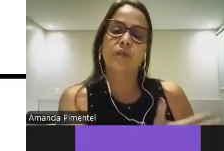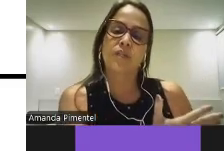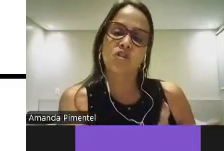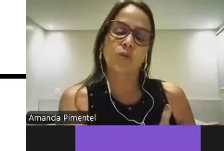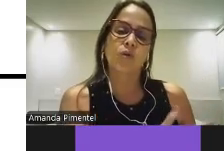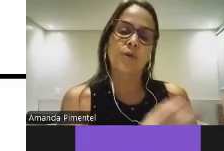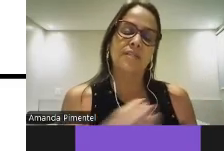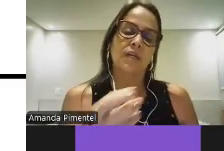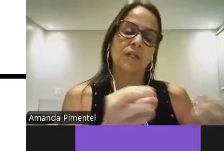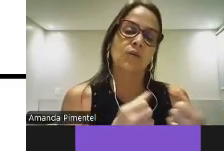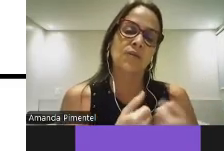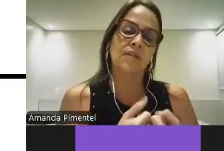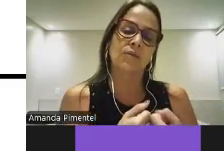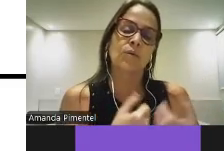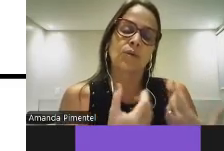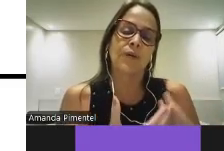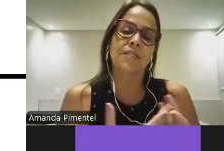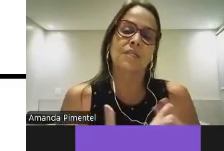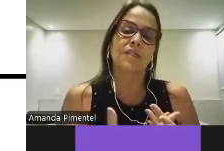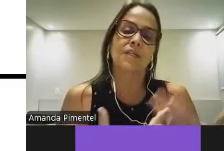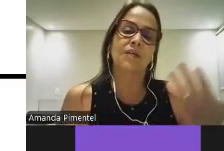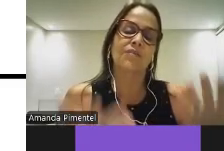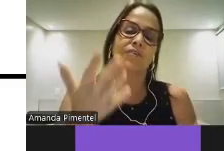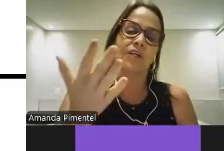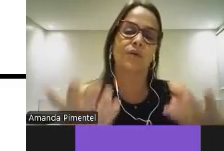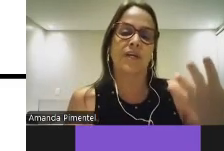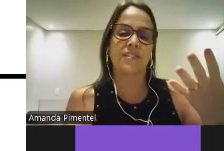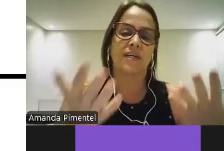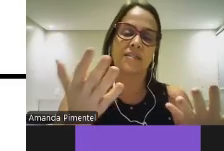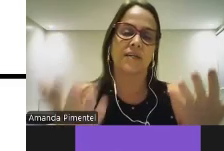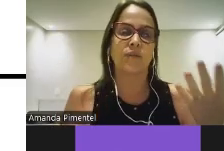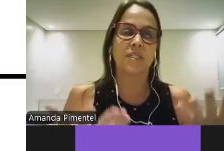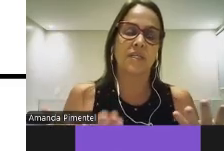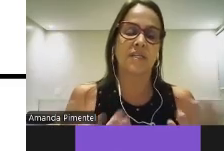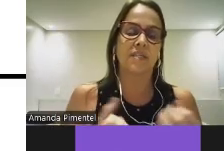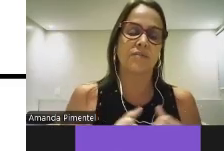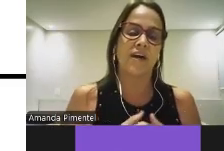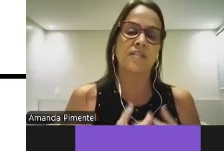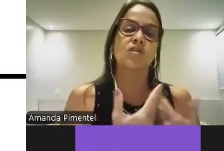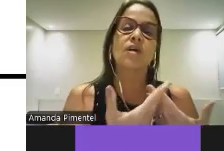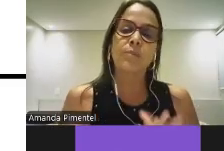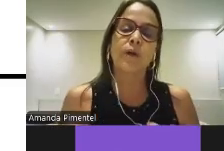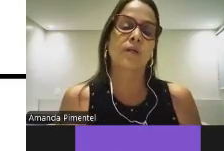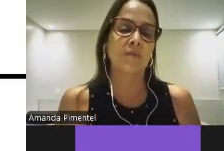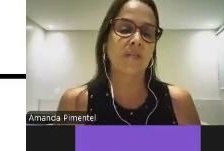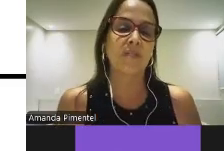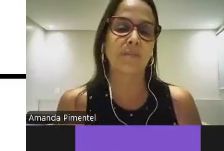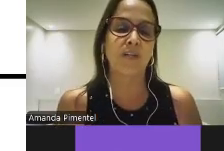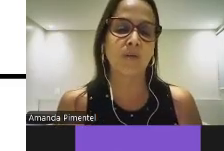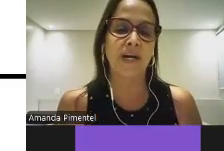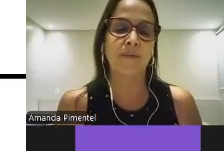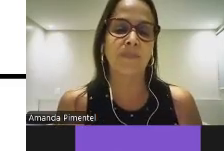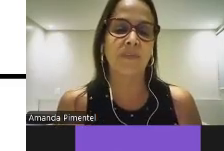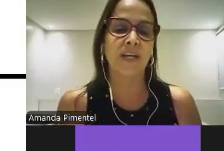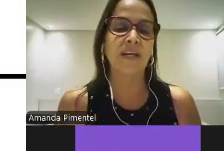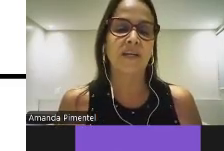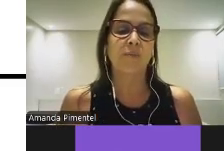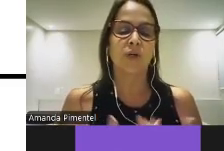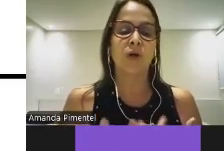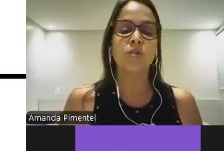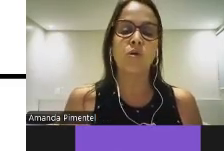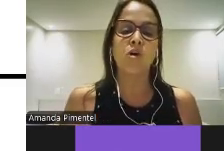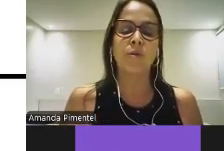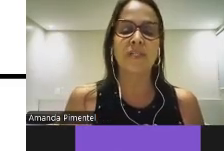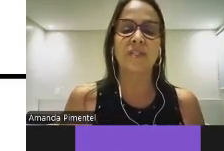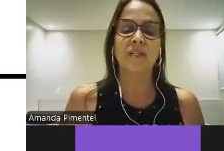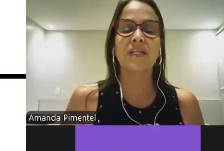esse tipo de distúrbio, essa intrusão, onde o paciente, não havendo essa coincidência de fases, pode inclusive se machucar, né?